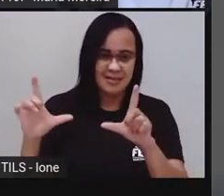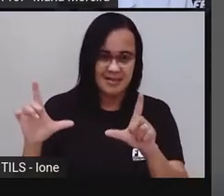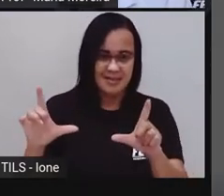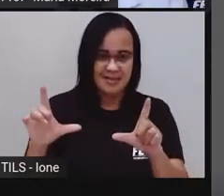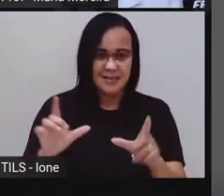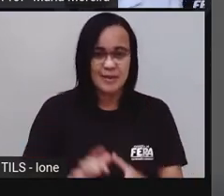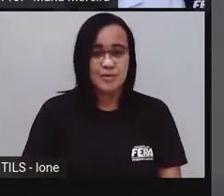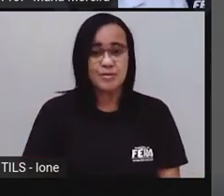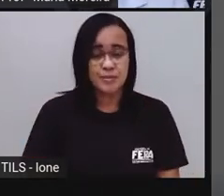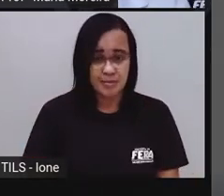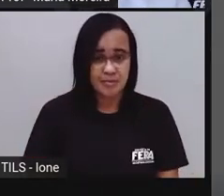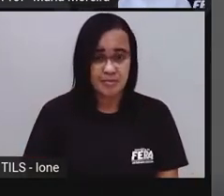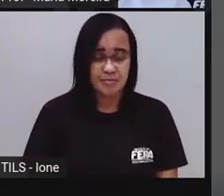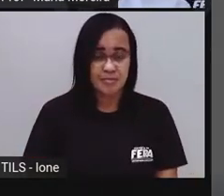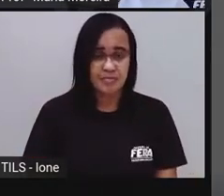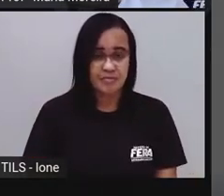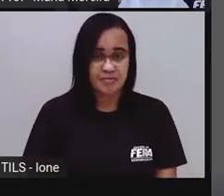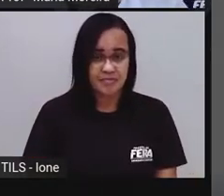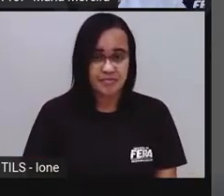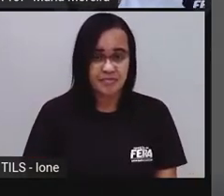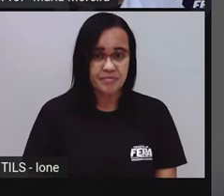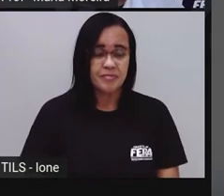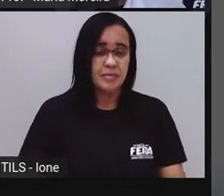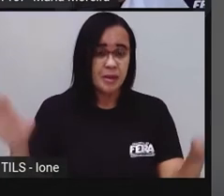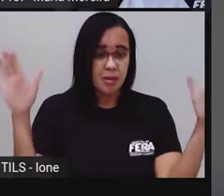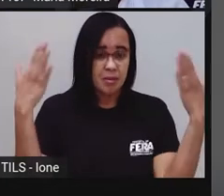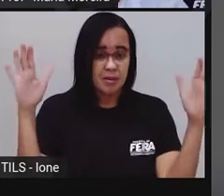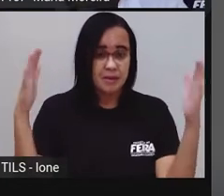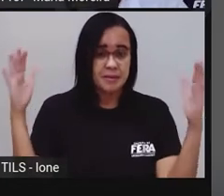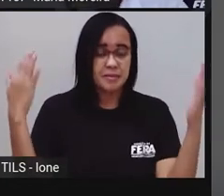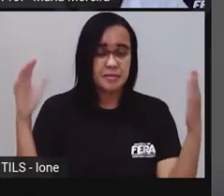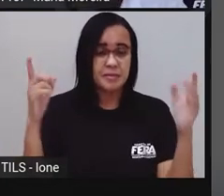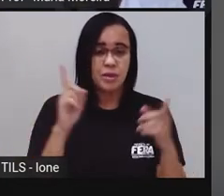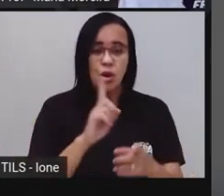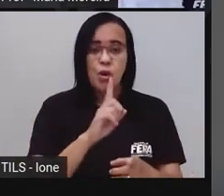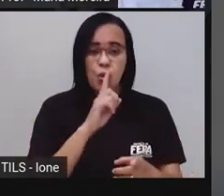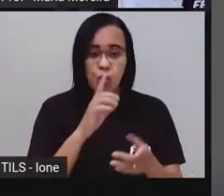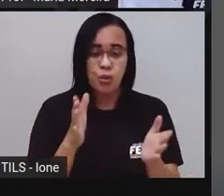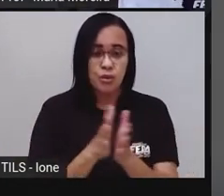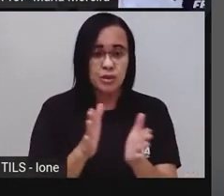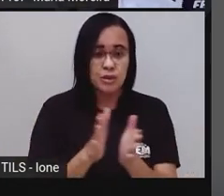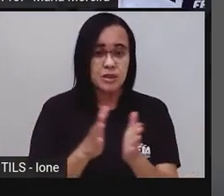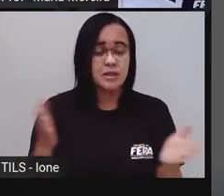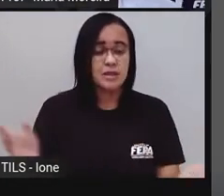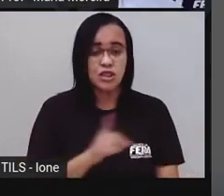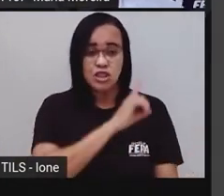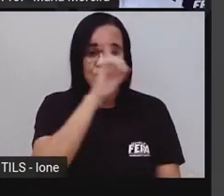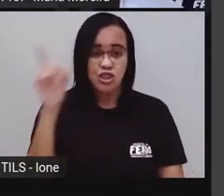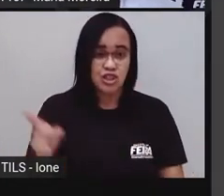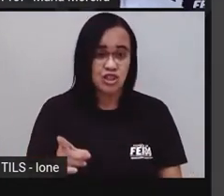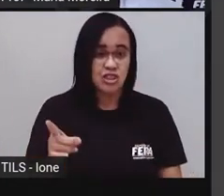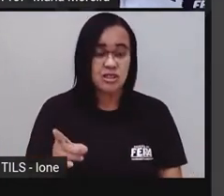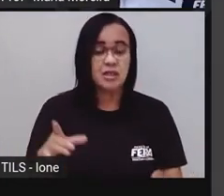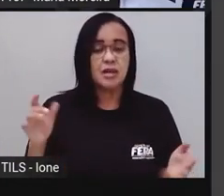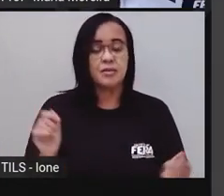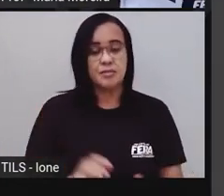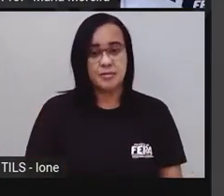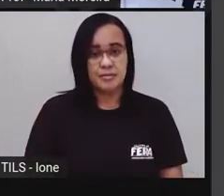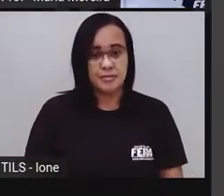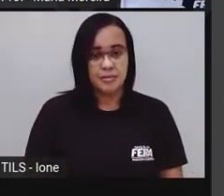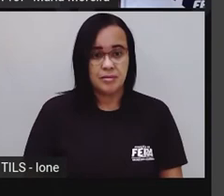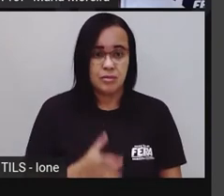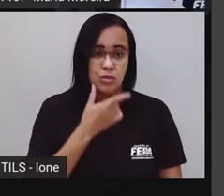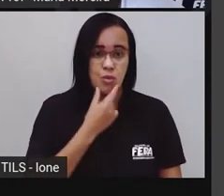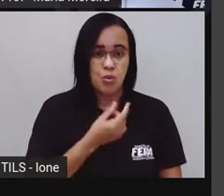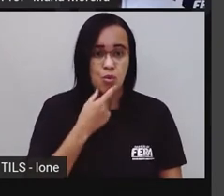e parabéns para você nesta data querida Pedrinho Pois é Pedrinho aí ele fez